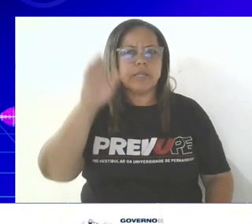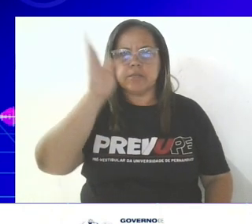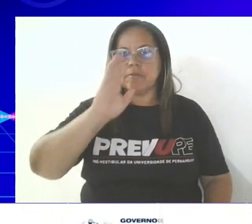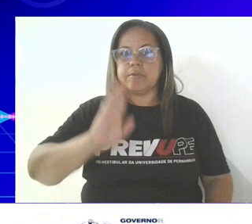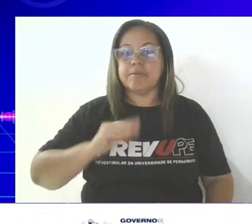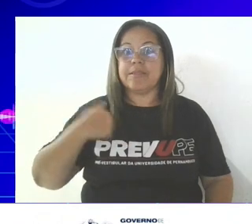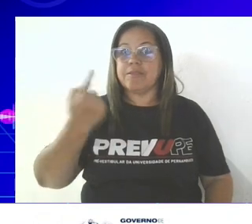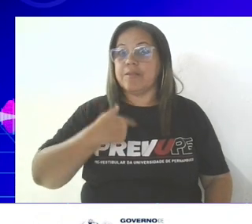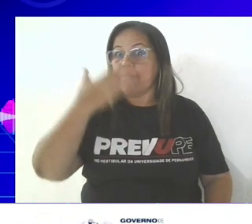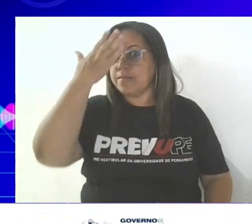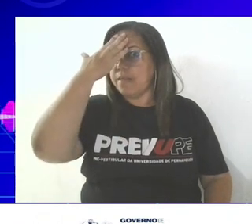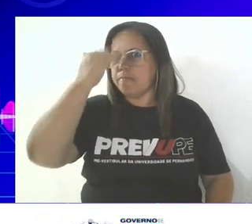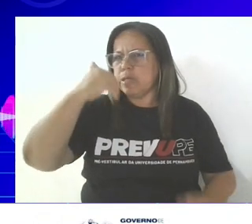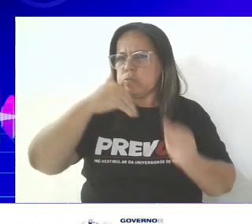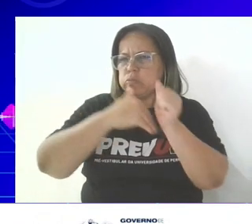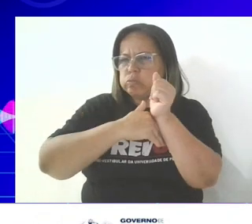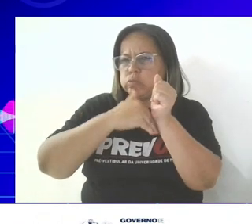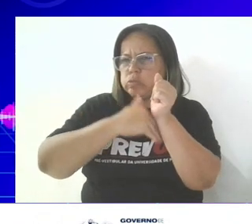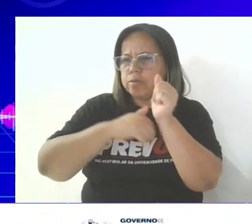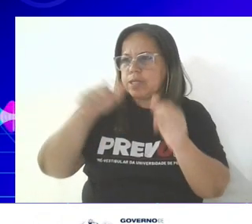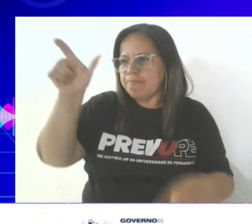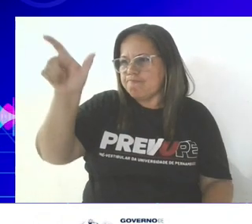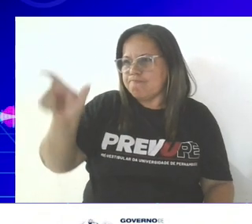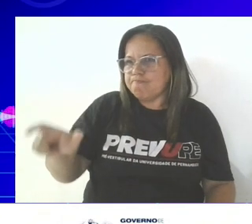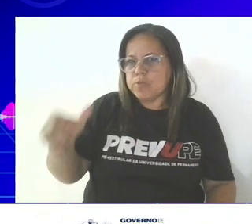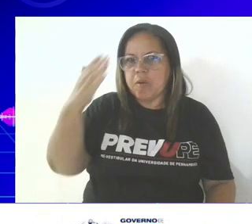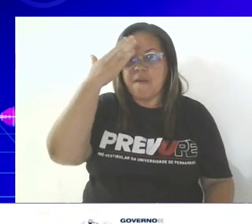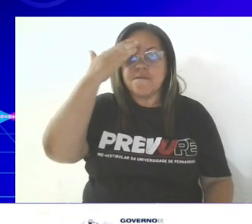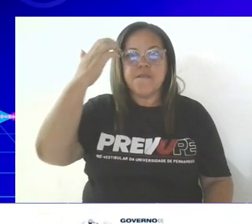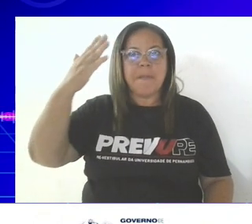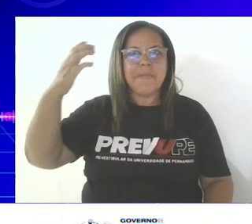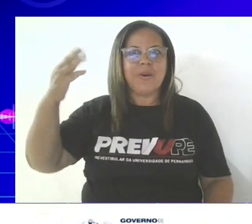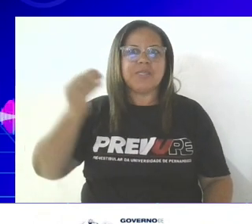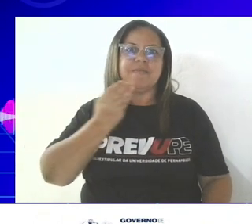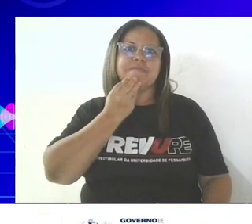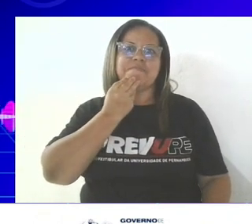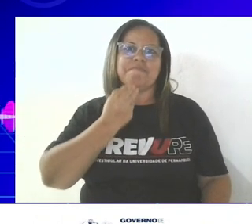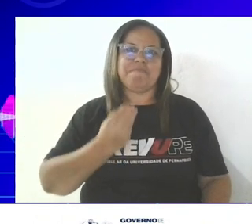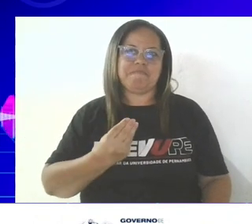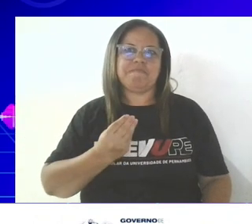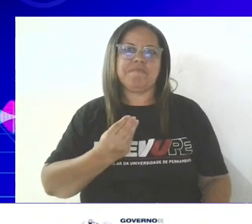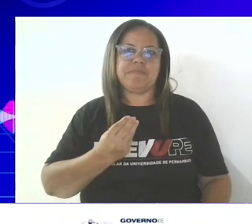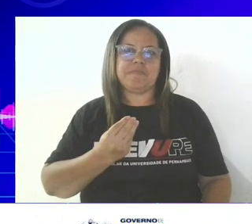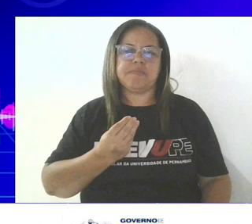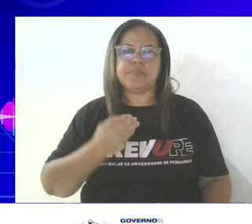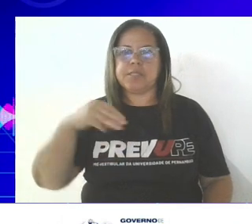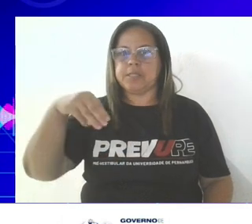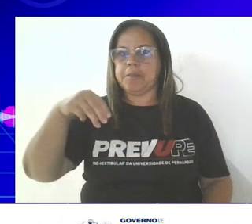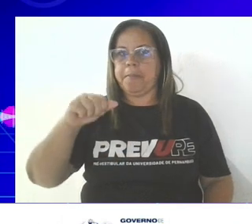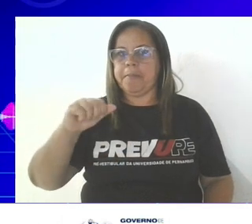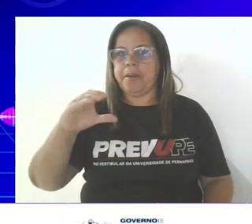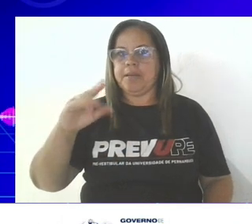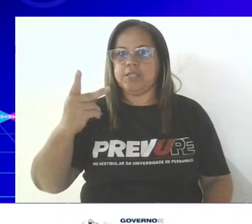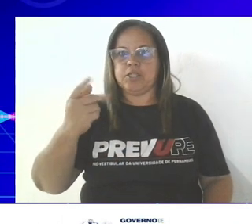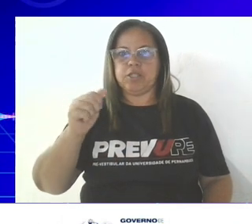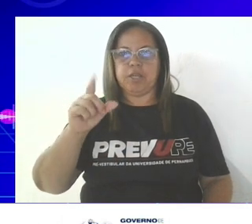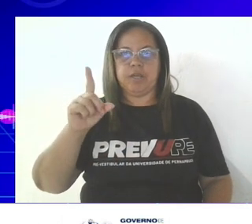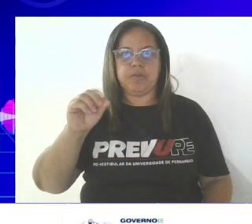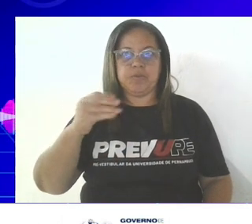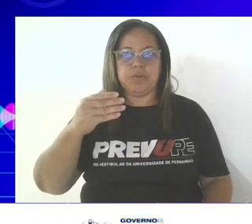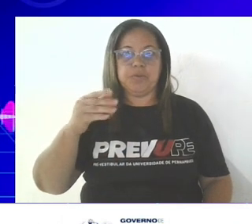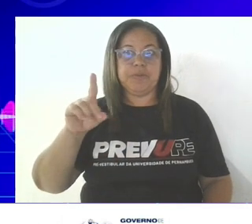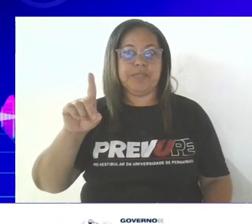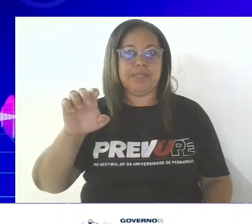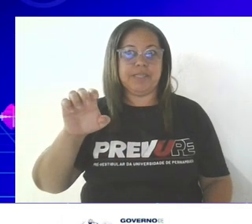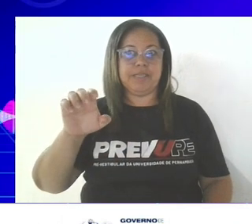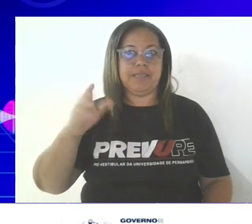para desvendar os segredos de um dos maiores escritores do mundo Machado de Assis e sabem que é incrível diferente de